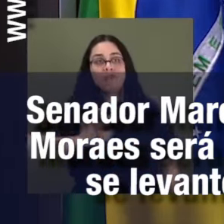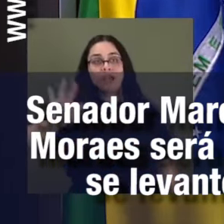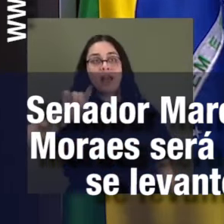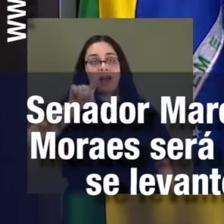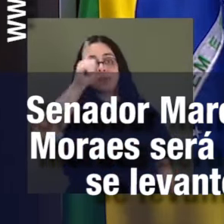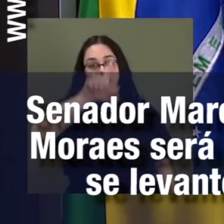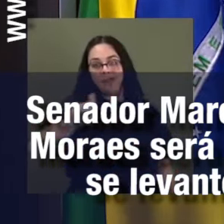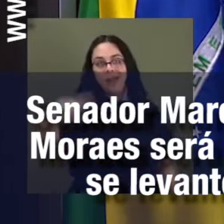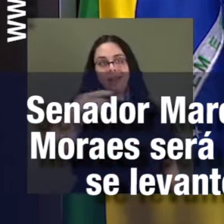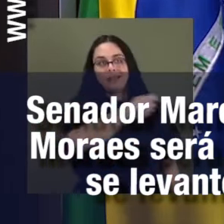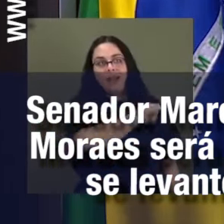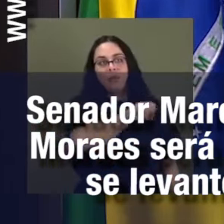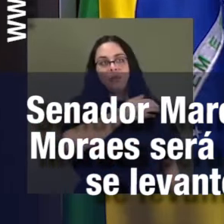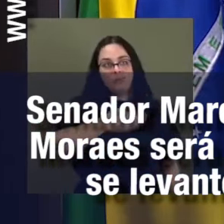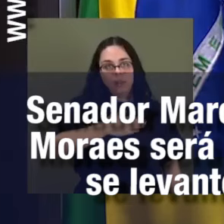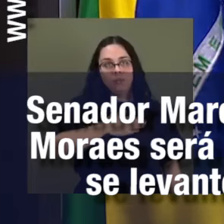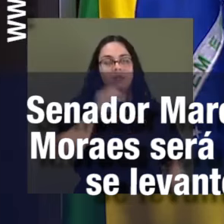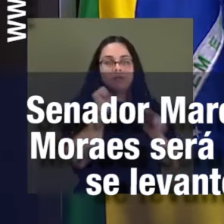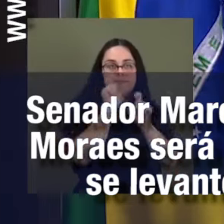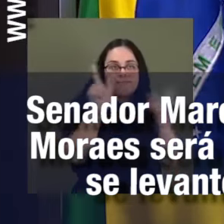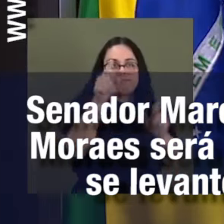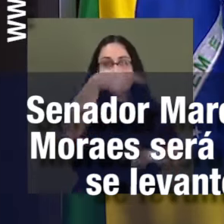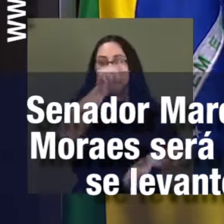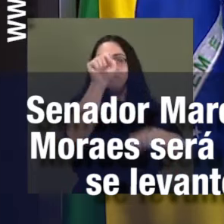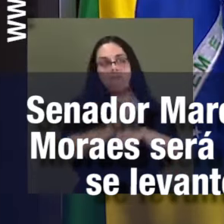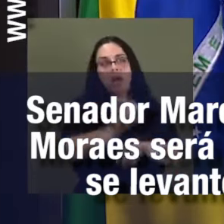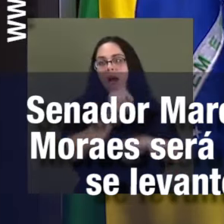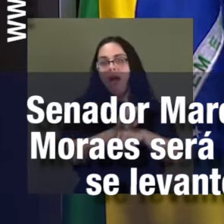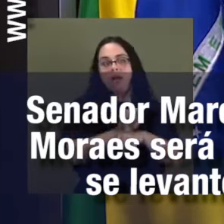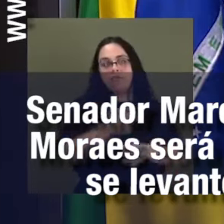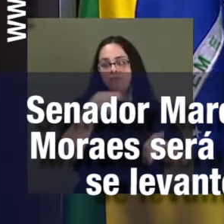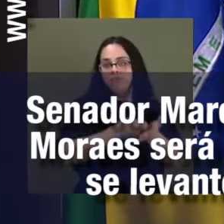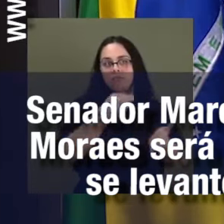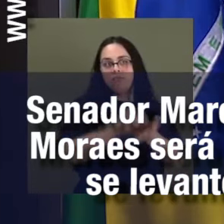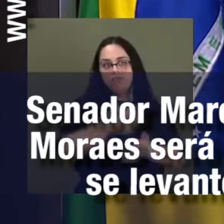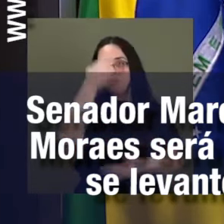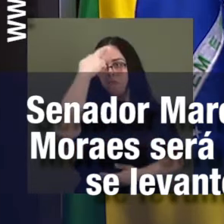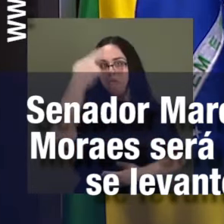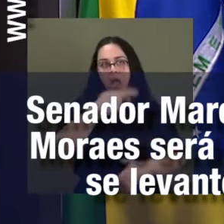meus ex-alunos, alerto a vocês, parem de cumprir ordens ilegais,